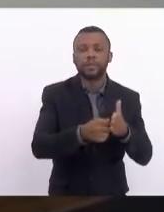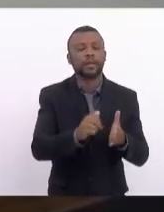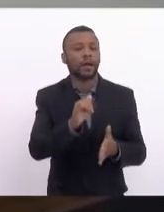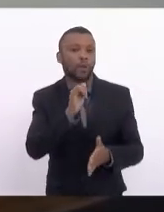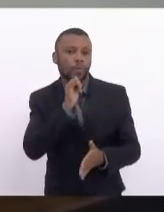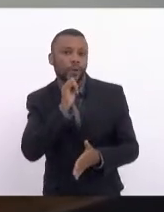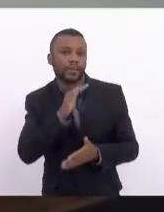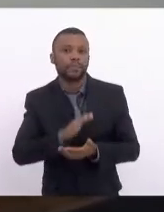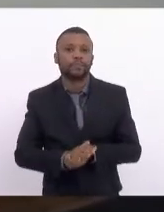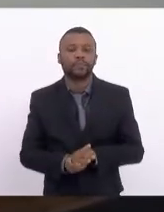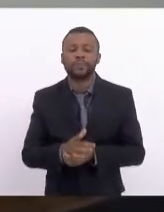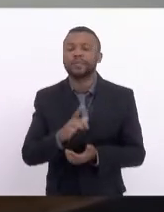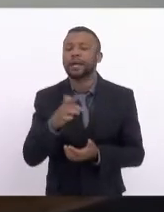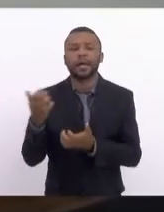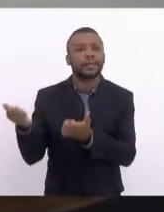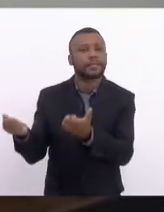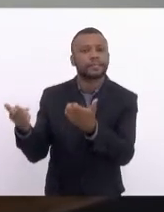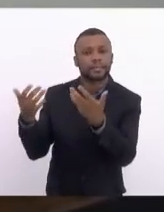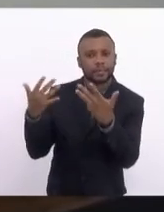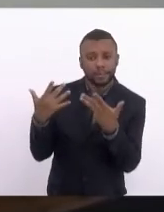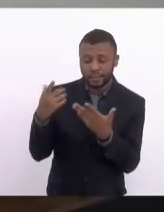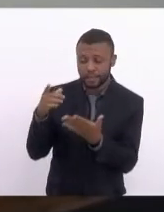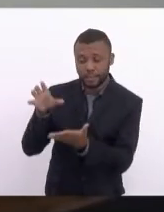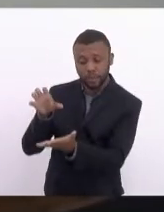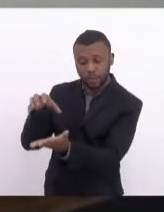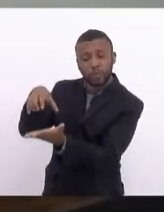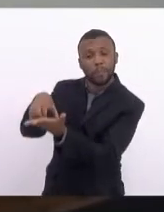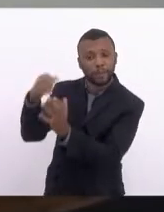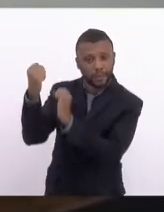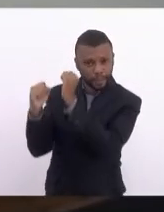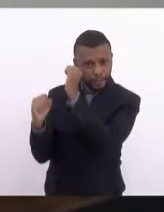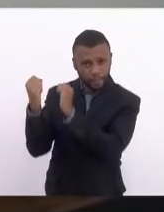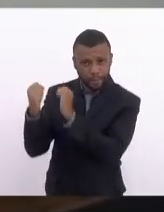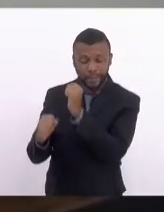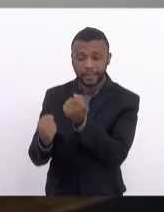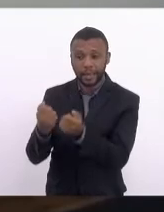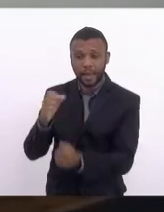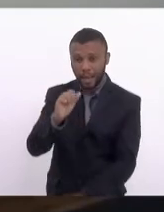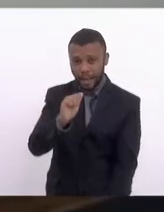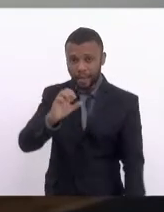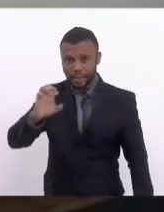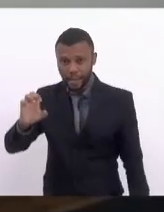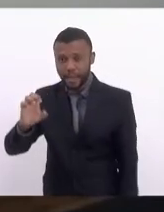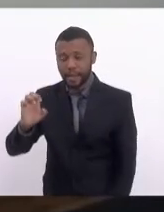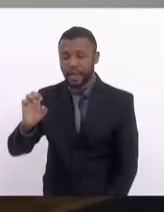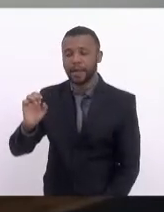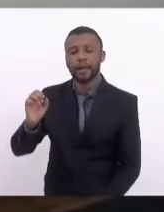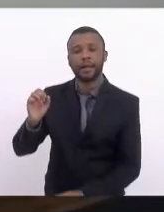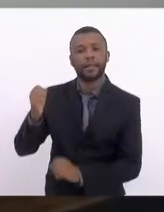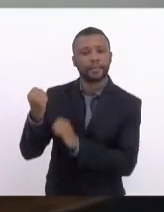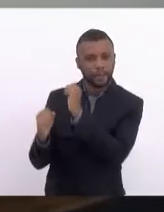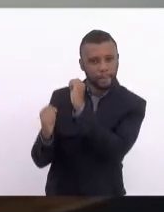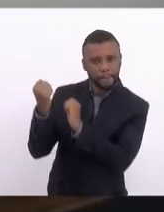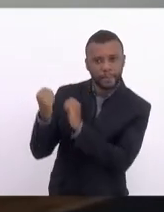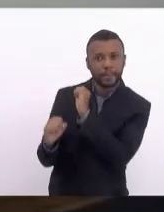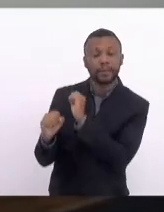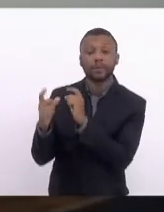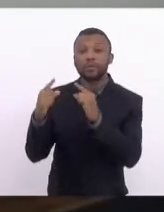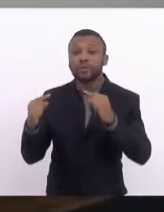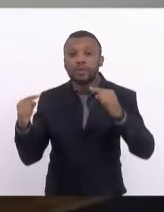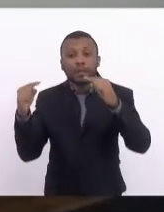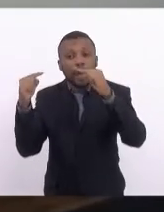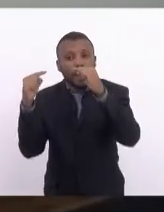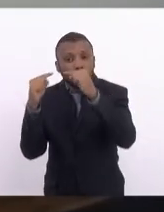que estariam dizendo no posto lá da Águas do Rio, da concessionária, que isso tem a ver com o